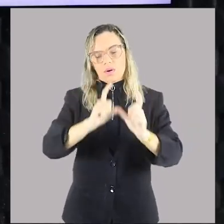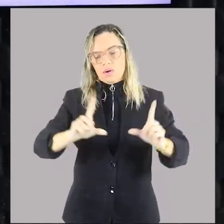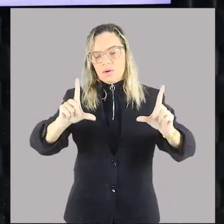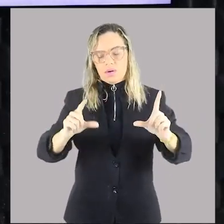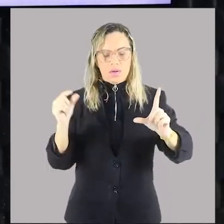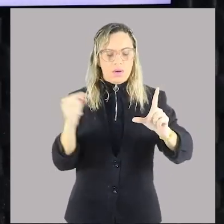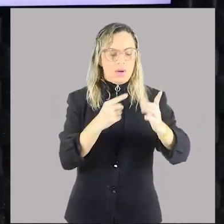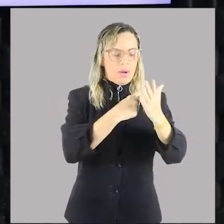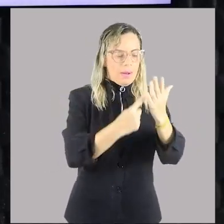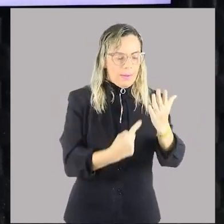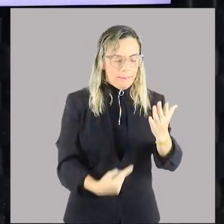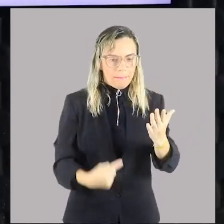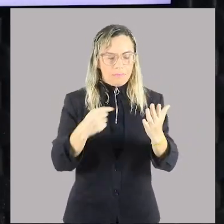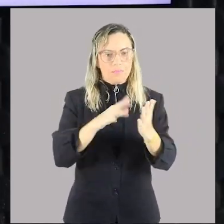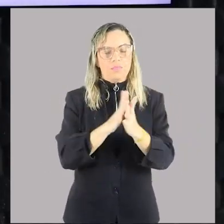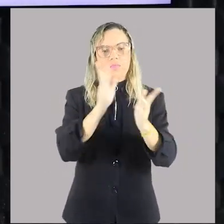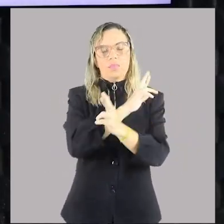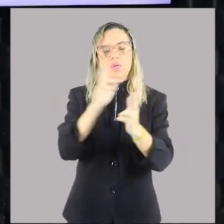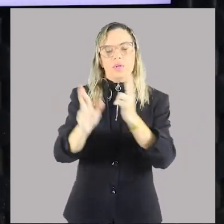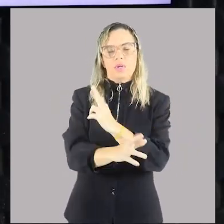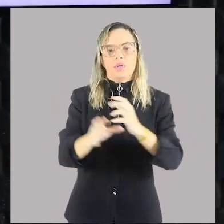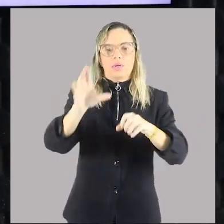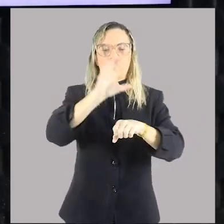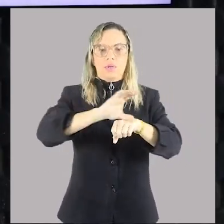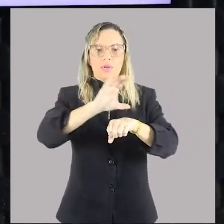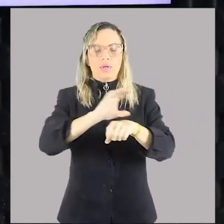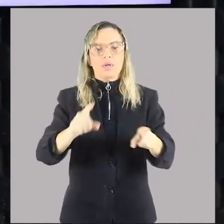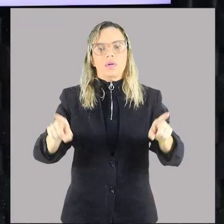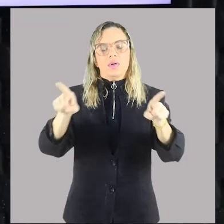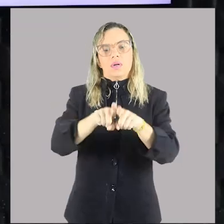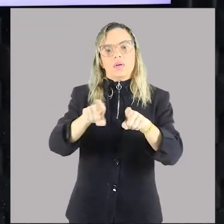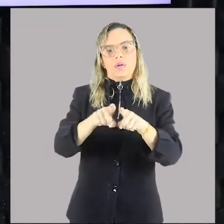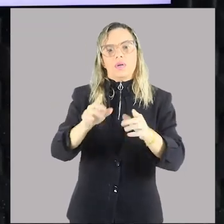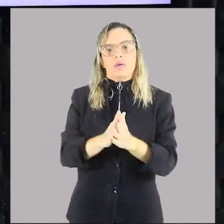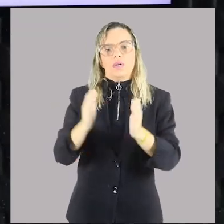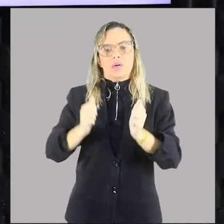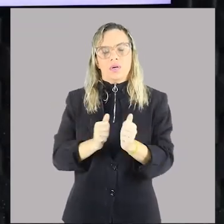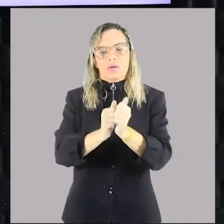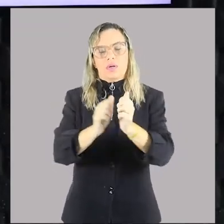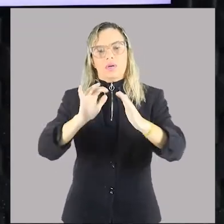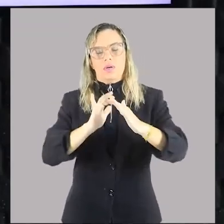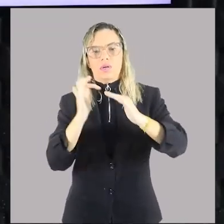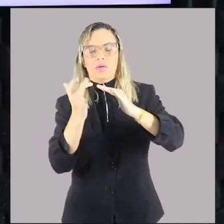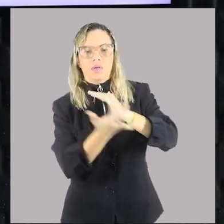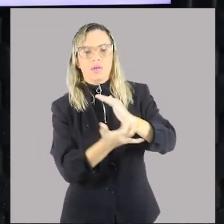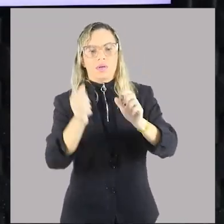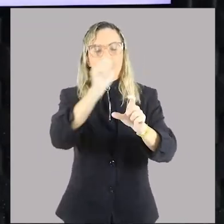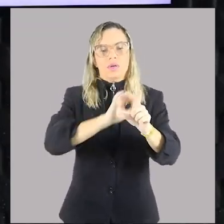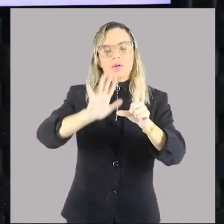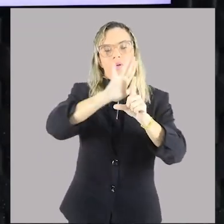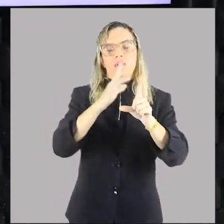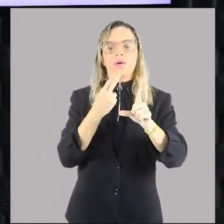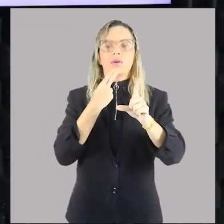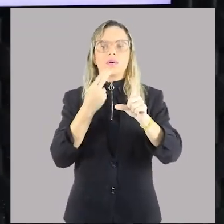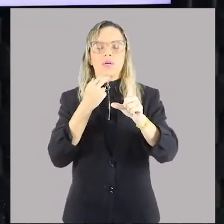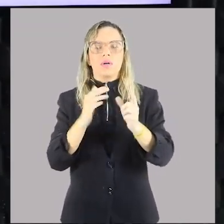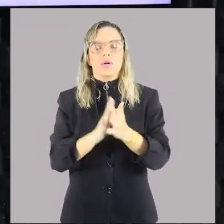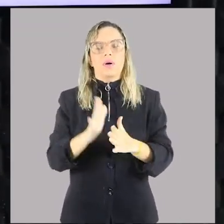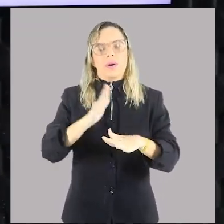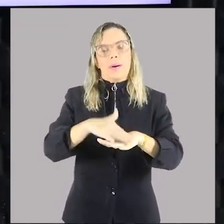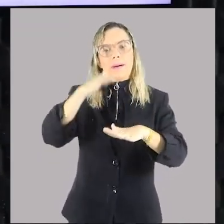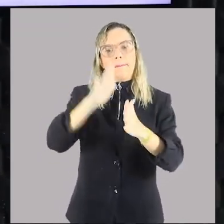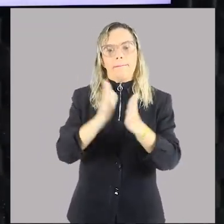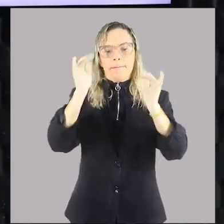a apostila a respeito desse curso. Também nos sigam nas redes sociais da plataforma Gonçalves Dias para ter mais